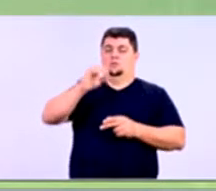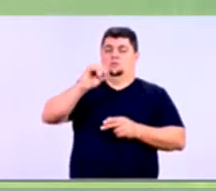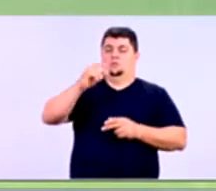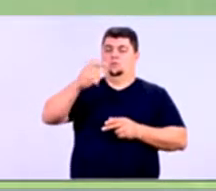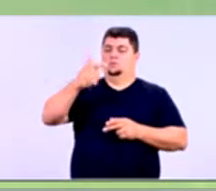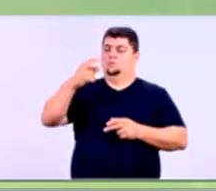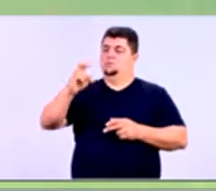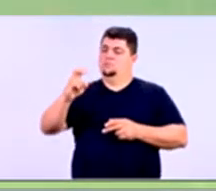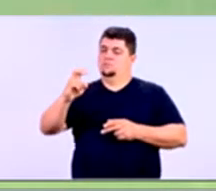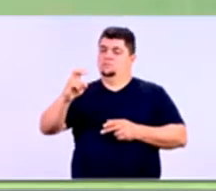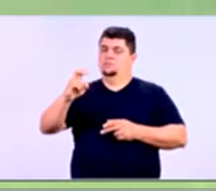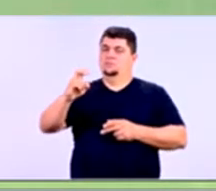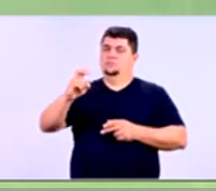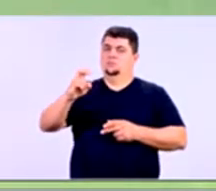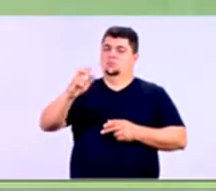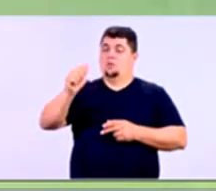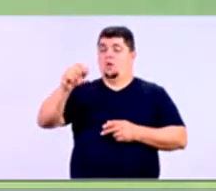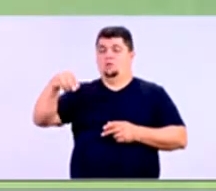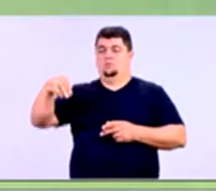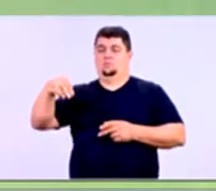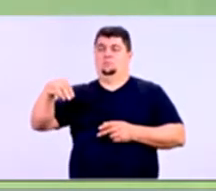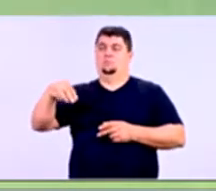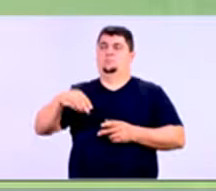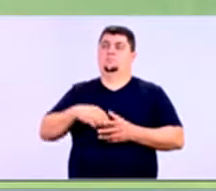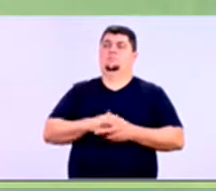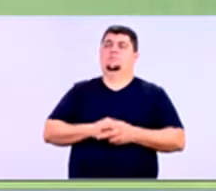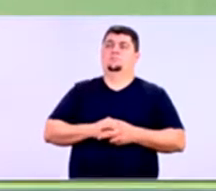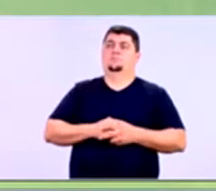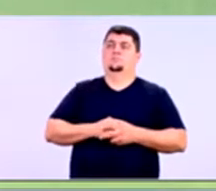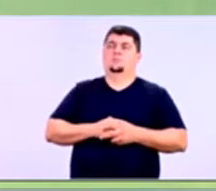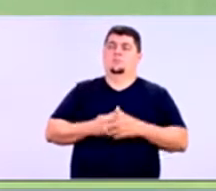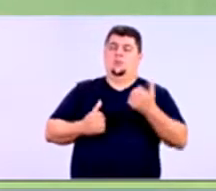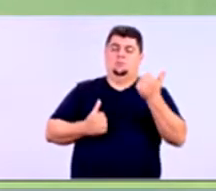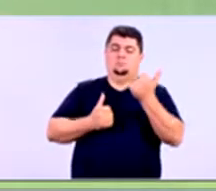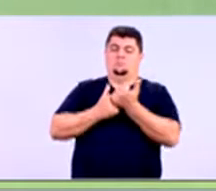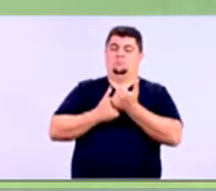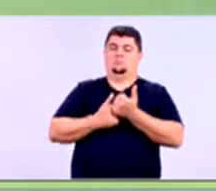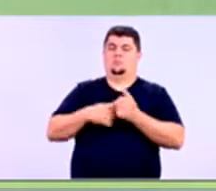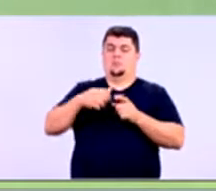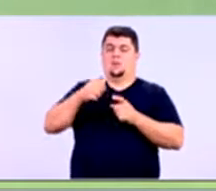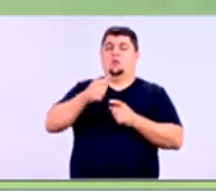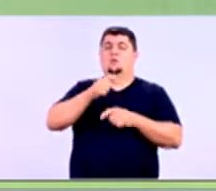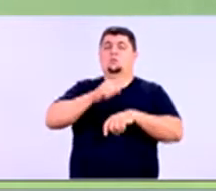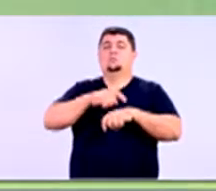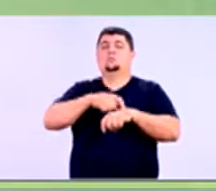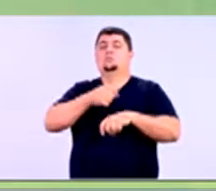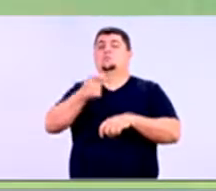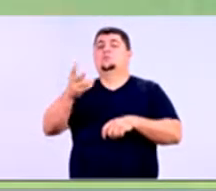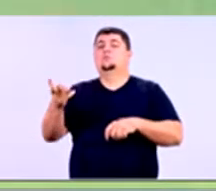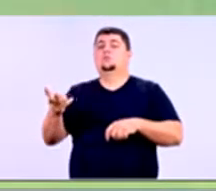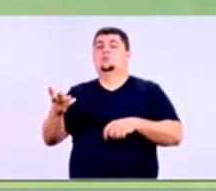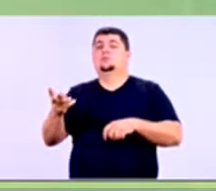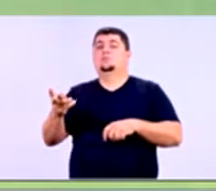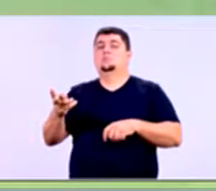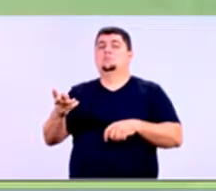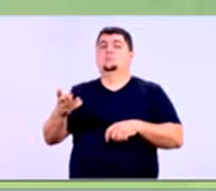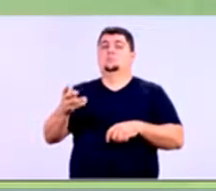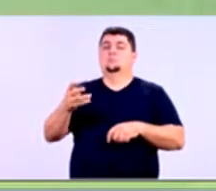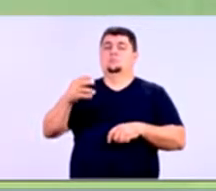0,025. Então, substituindo a expressão, E aí o período, o